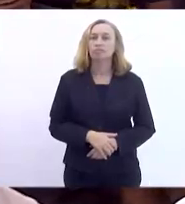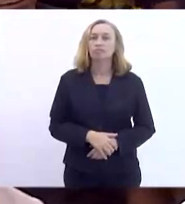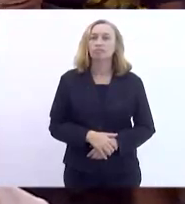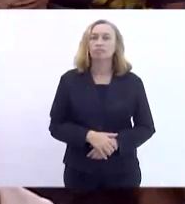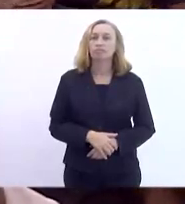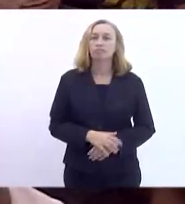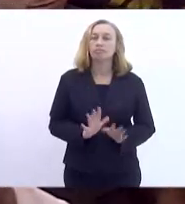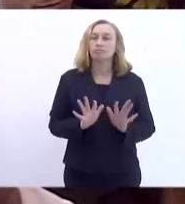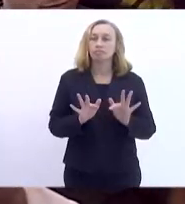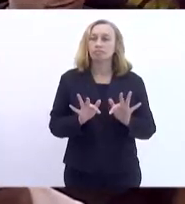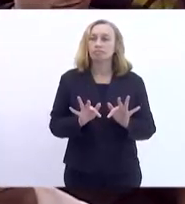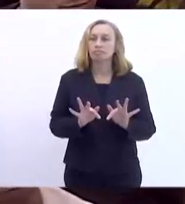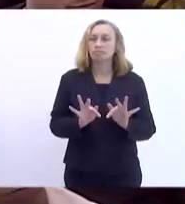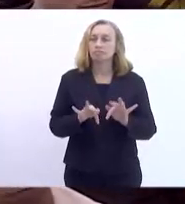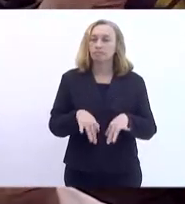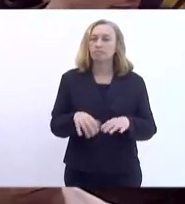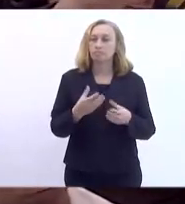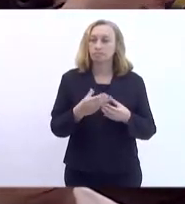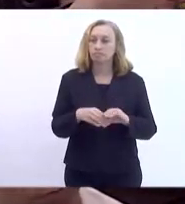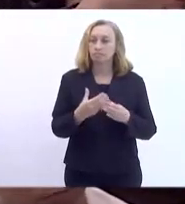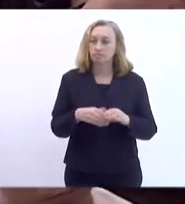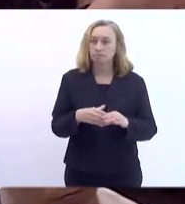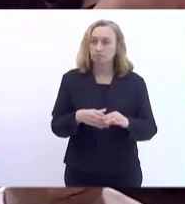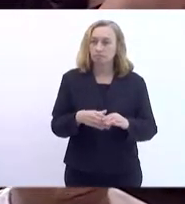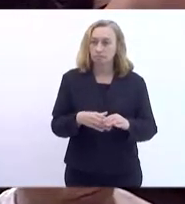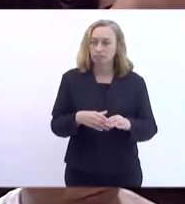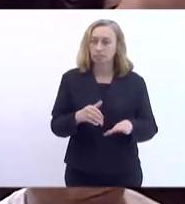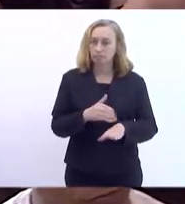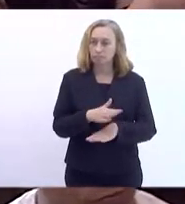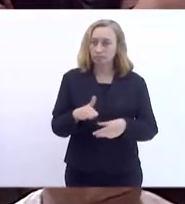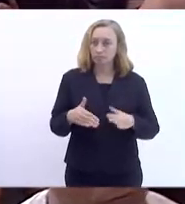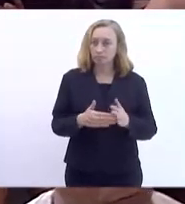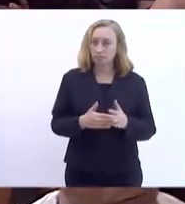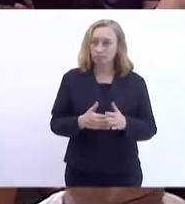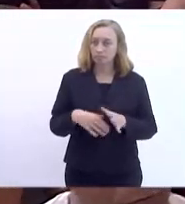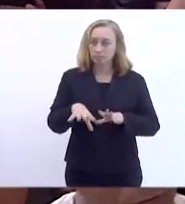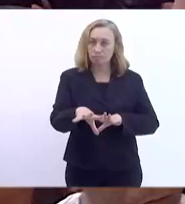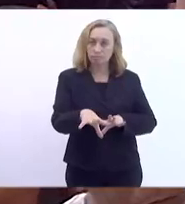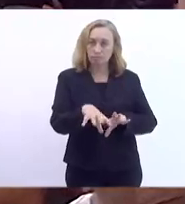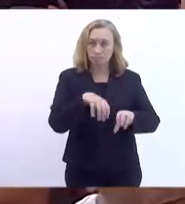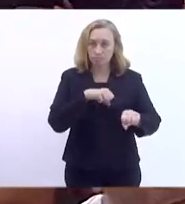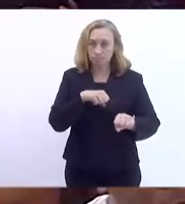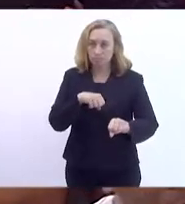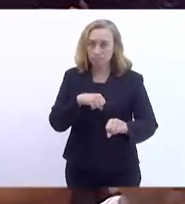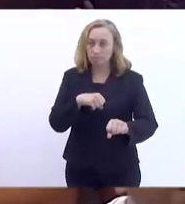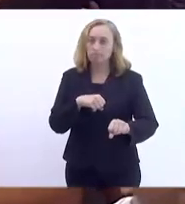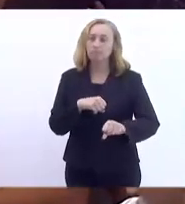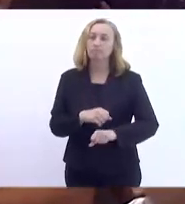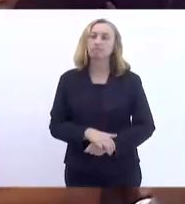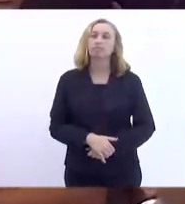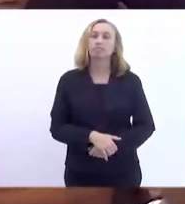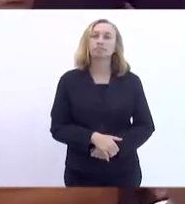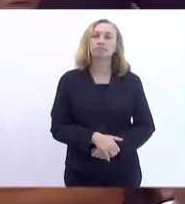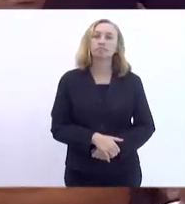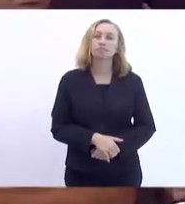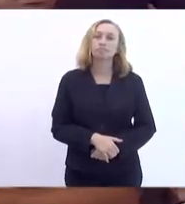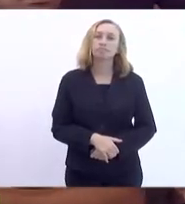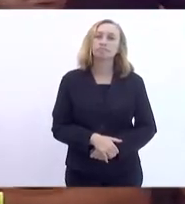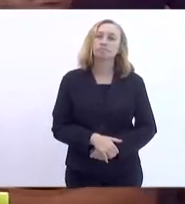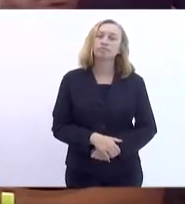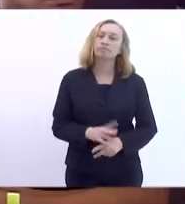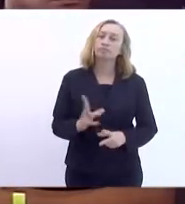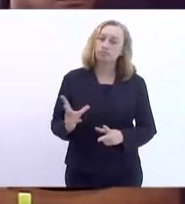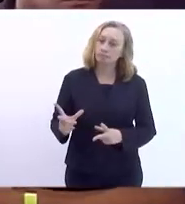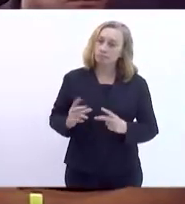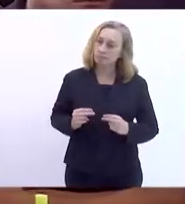vez por todas o término desse concurso a posse com curso de formação e posse para aqueles que assim forem